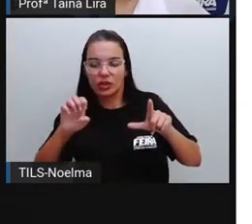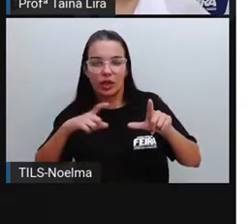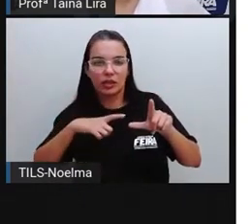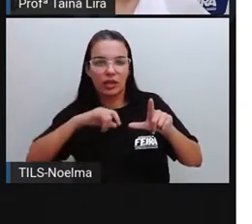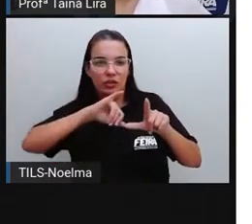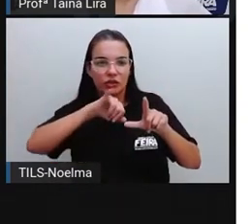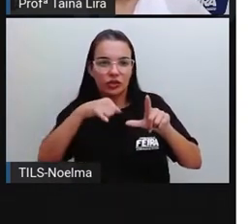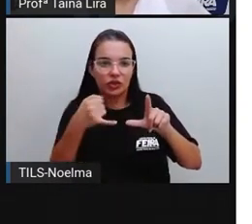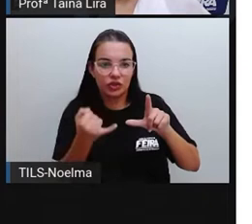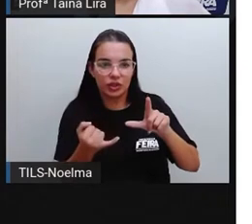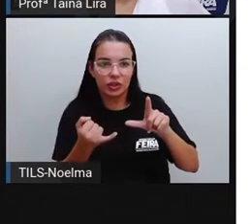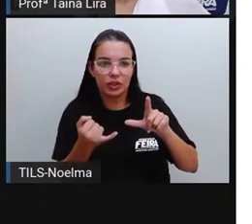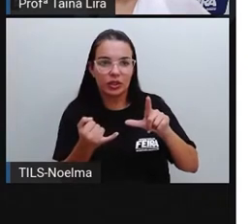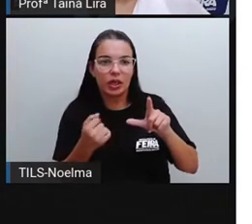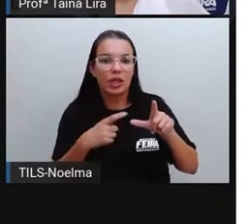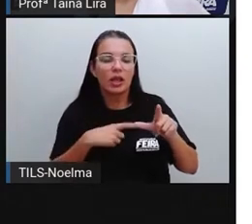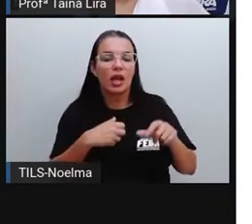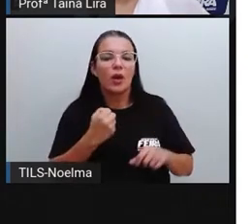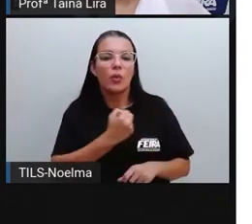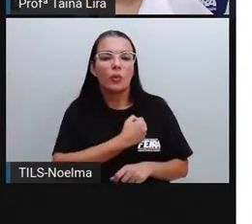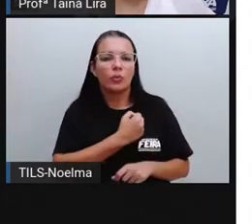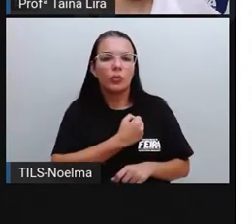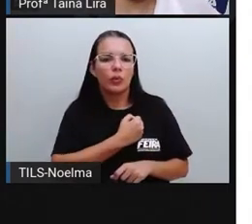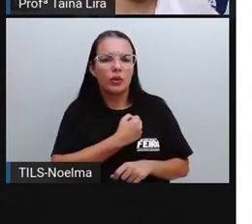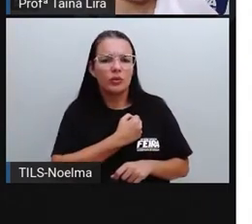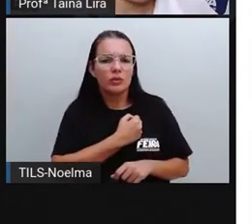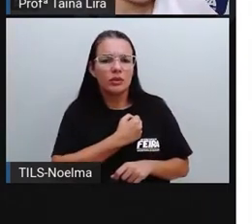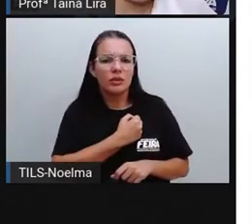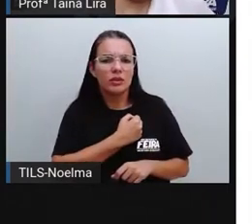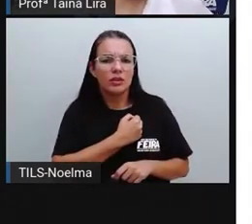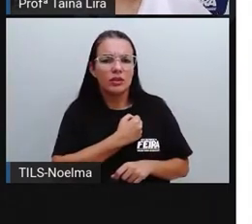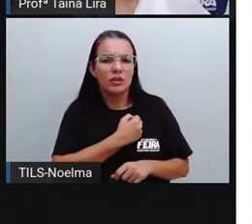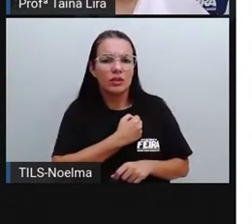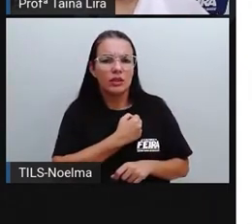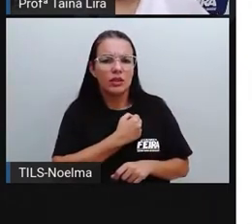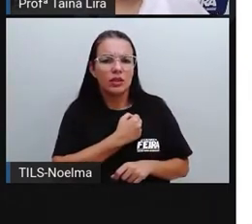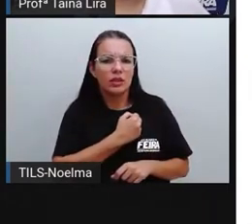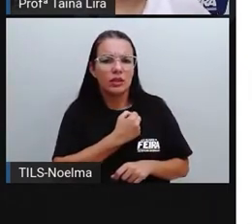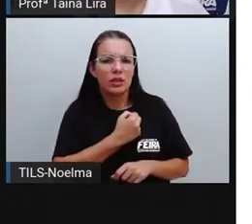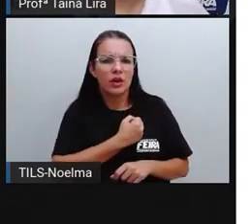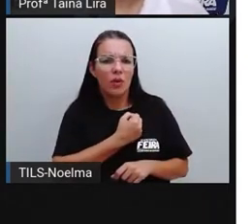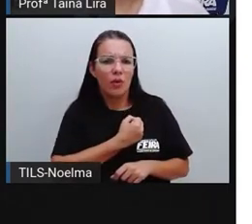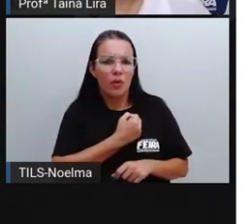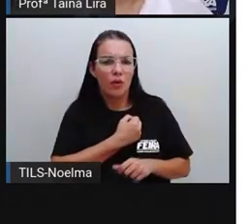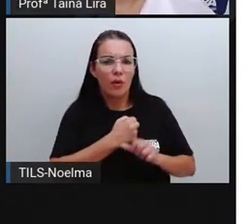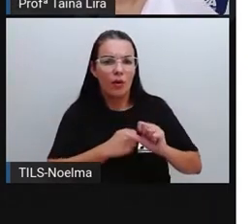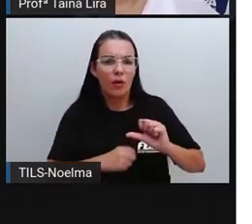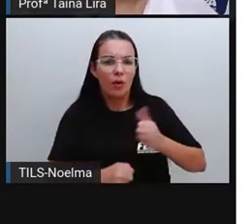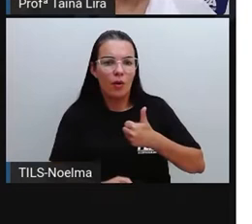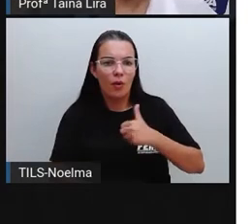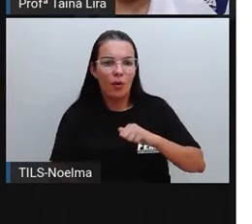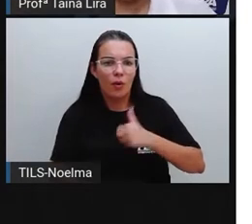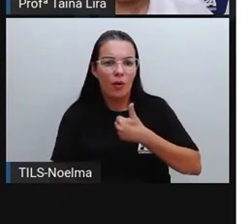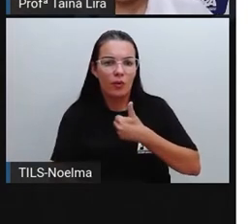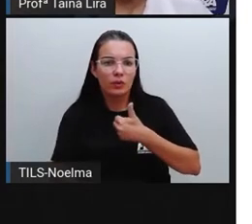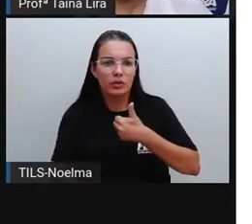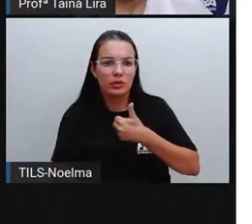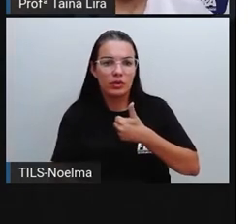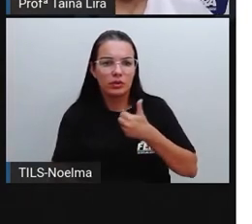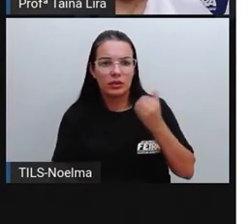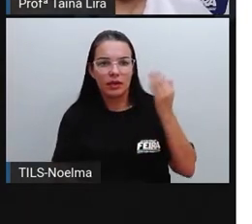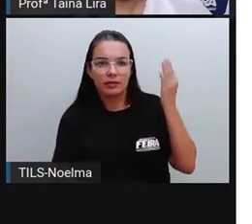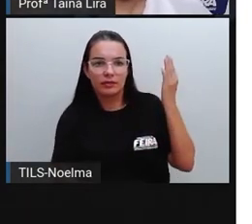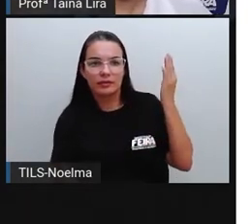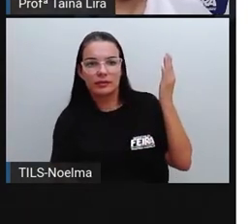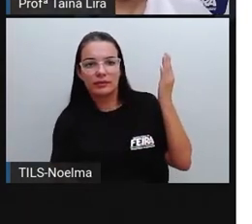letra G e que vale 11. Então, deixa para mostrar aqui para vocês. Esse é o valete, ó, de copas, tá? Eu tô